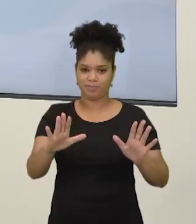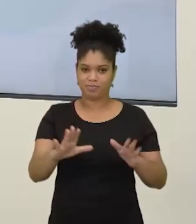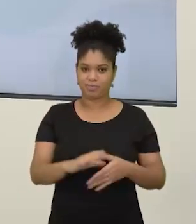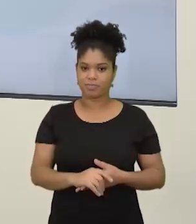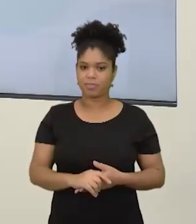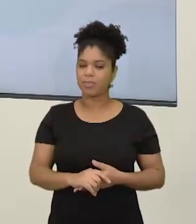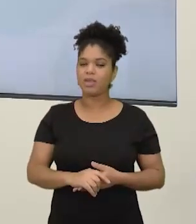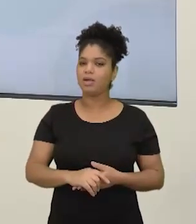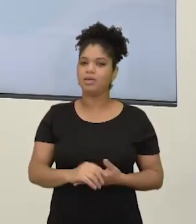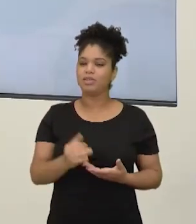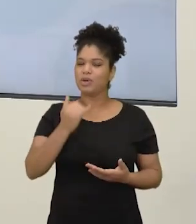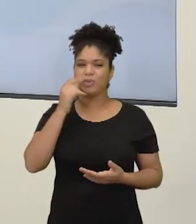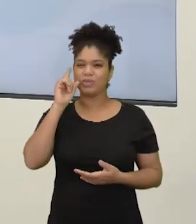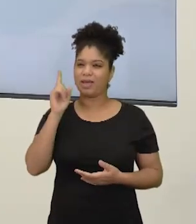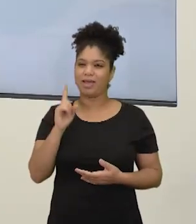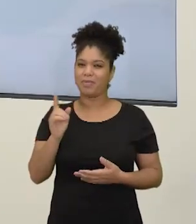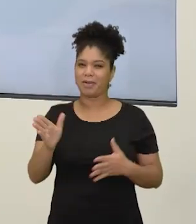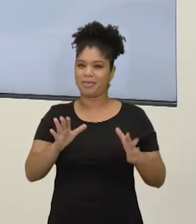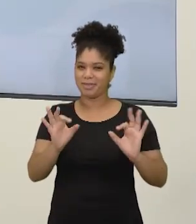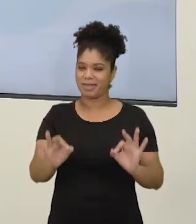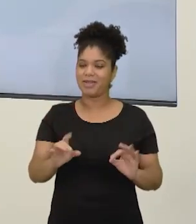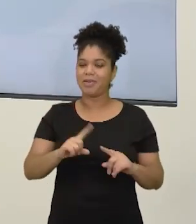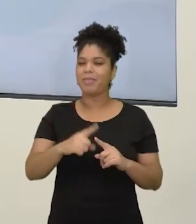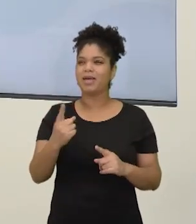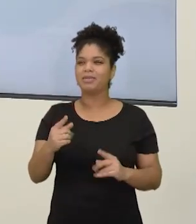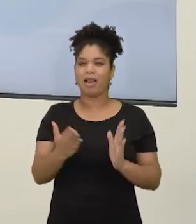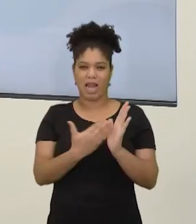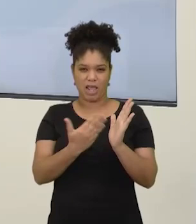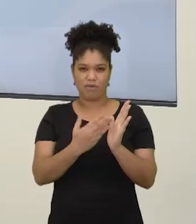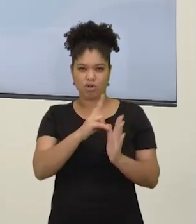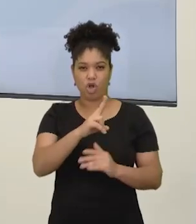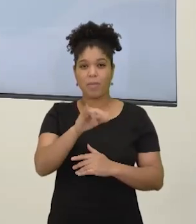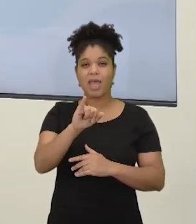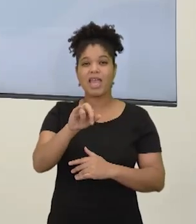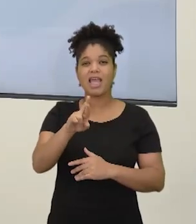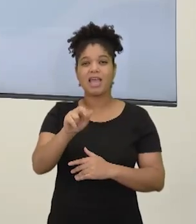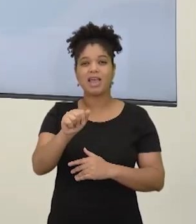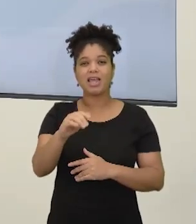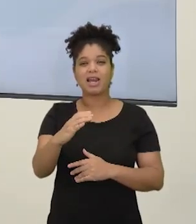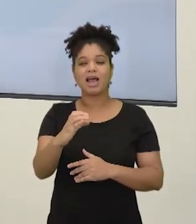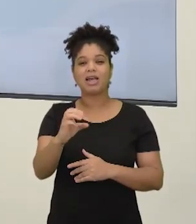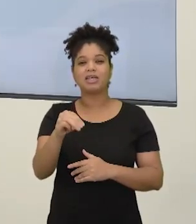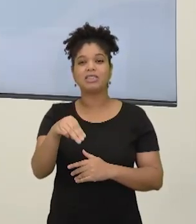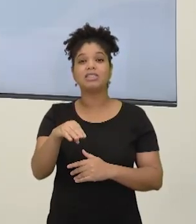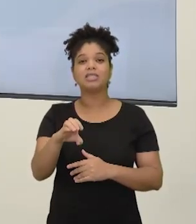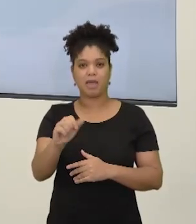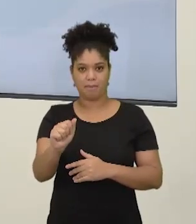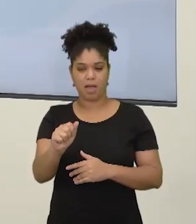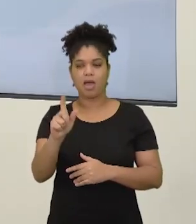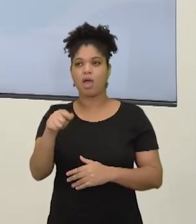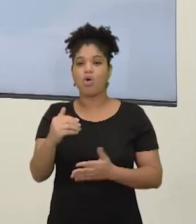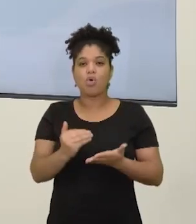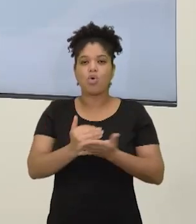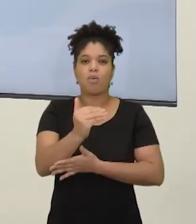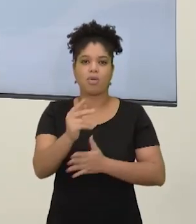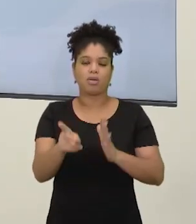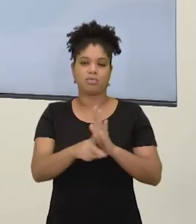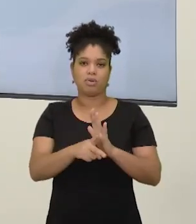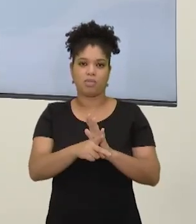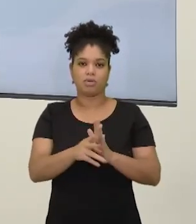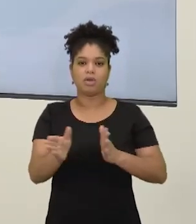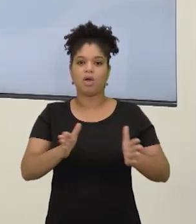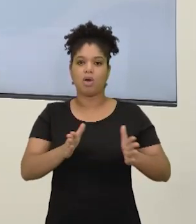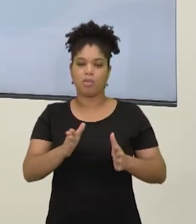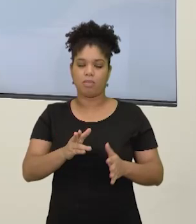sou bom de datas, mas é por aí, tá certo? Iracema é do primeiro momento do romantismo, e